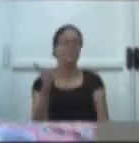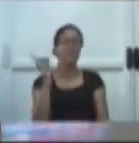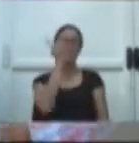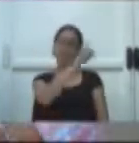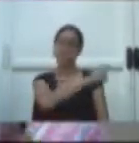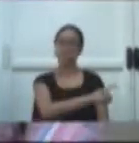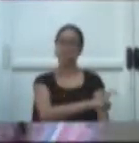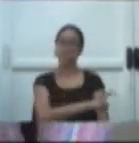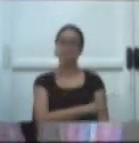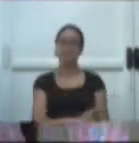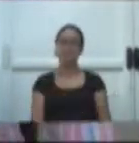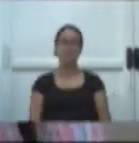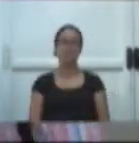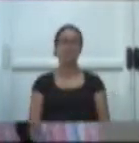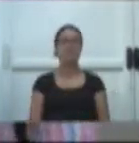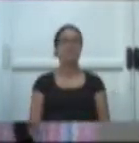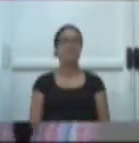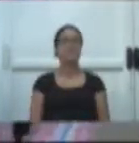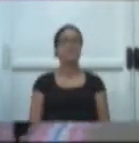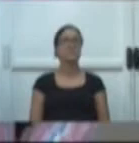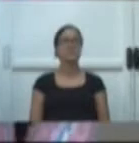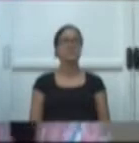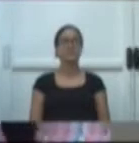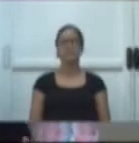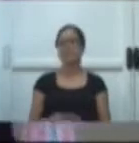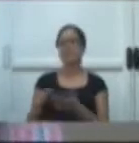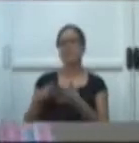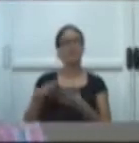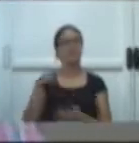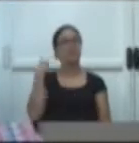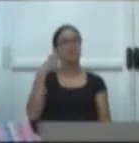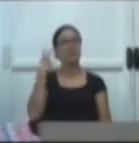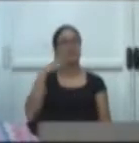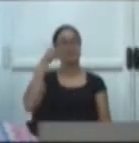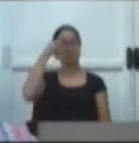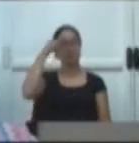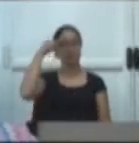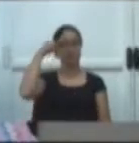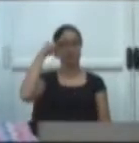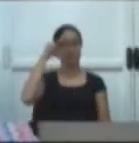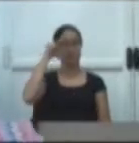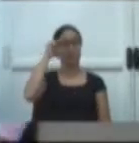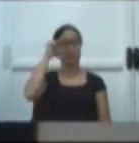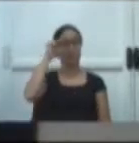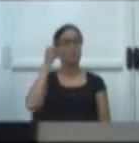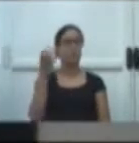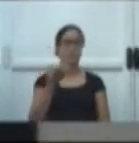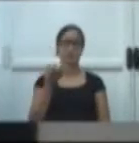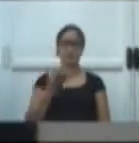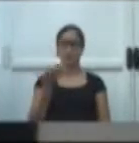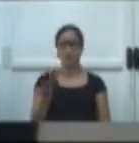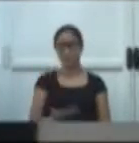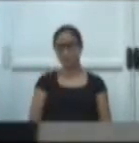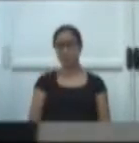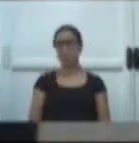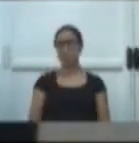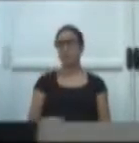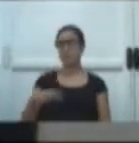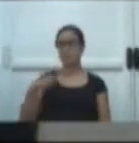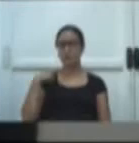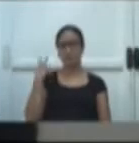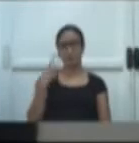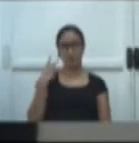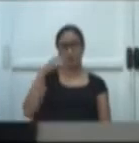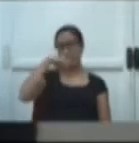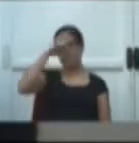Júlio. Senhor presidente, nobres pares, público aqui presente, quero cumprimentar a Vossa